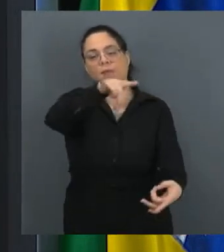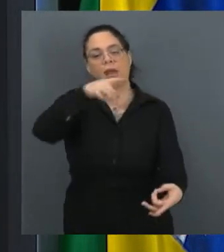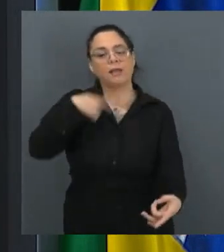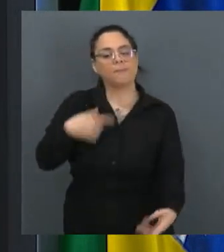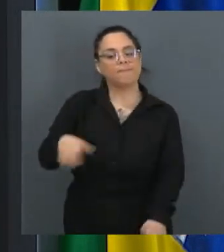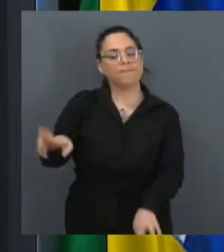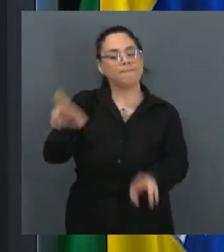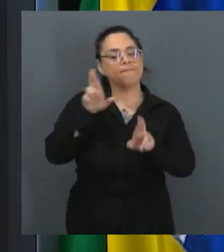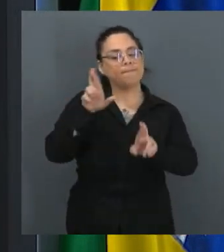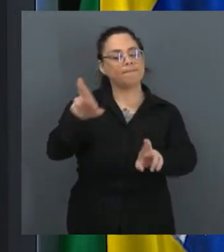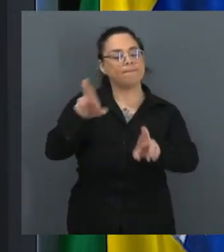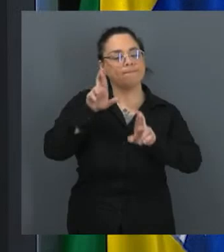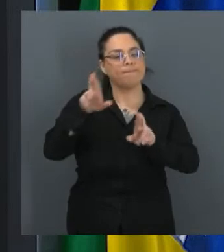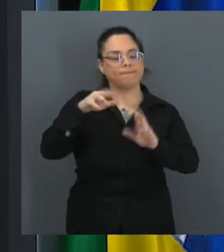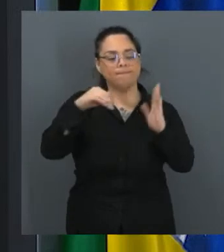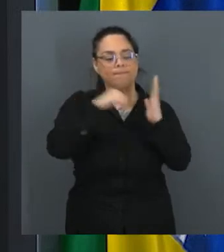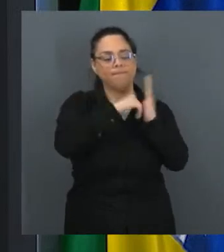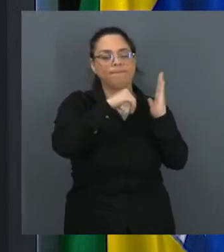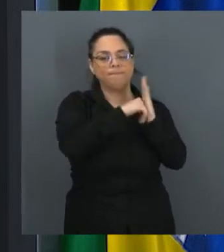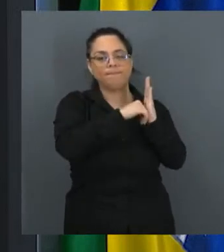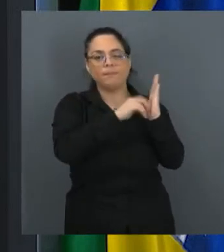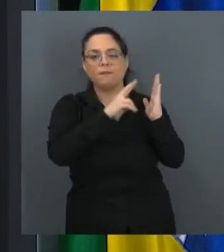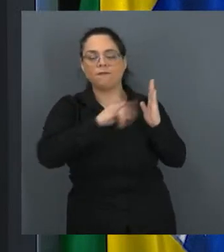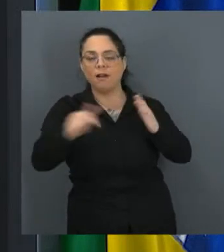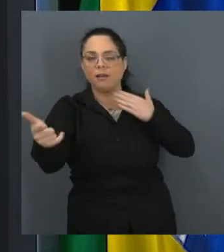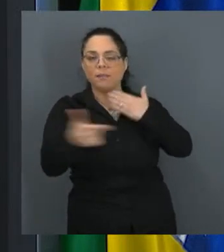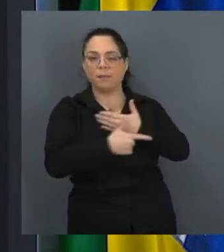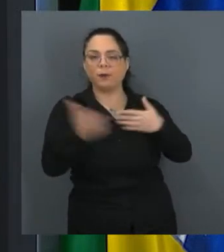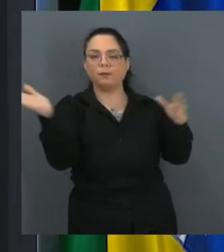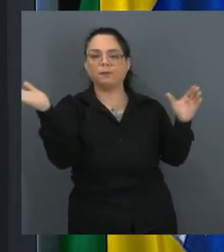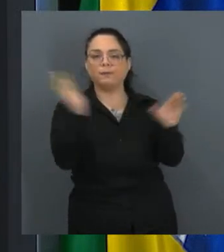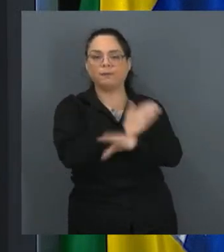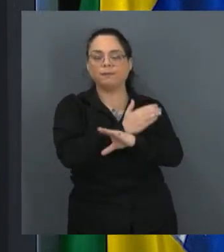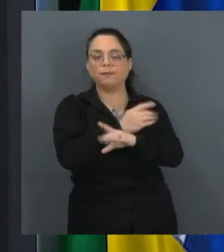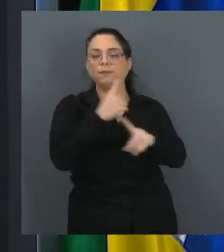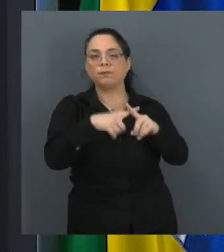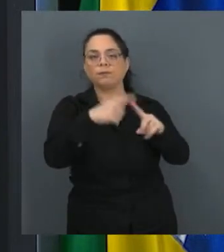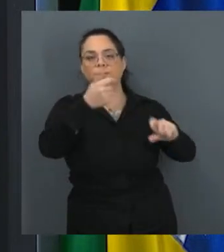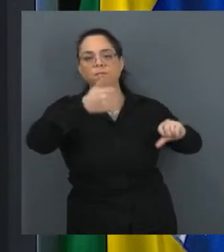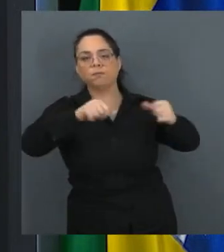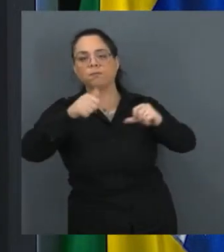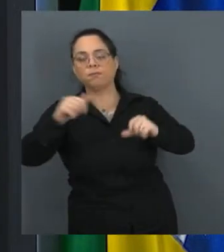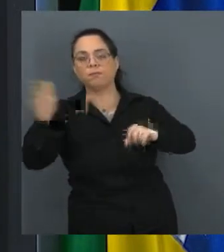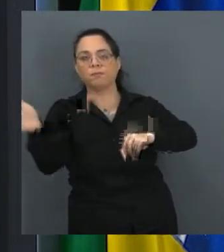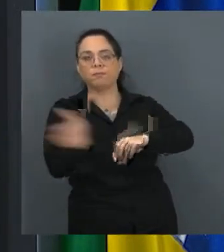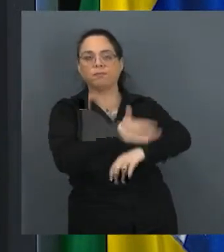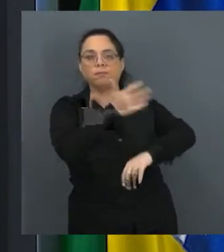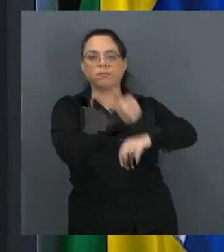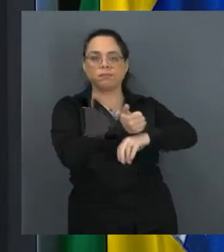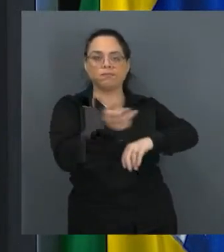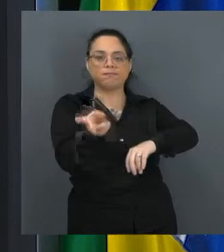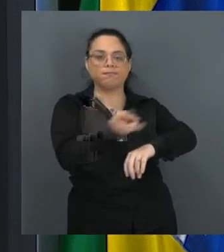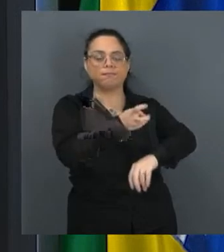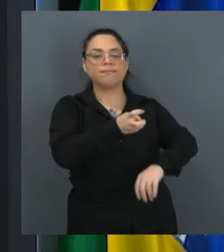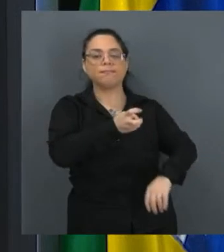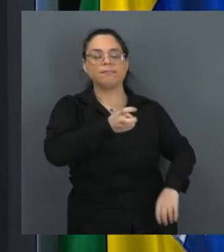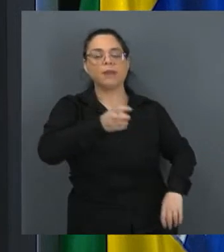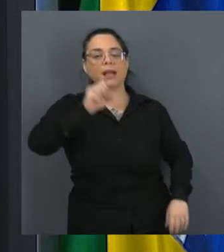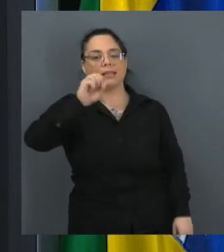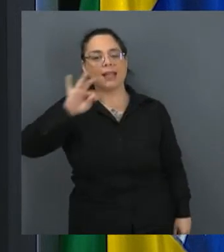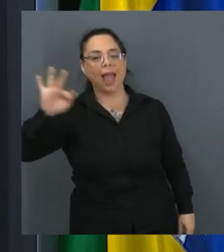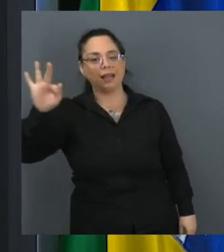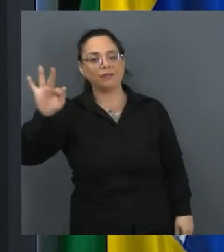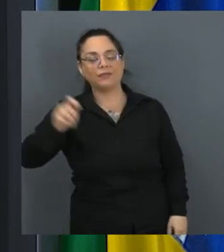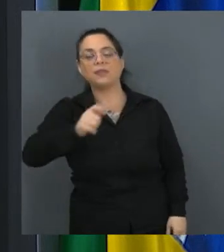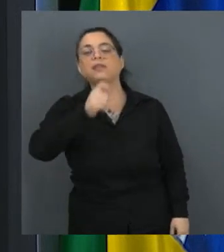vibrando, ela vai cumprir um dia o seu papel para analisar o pedido de impeachment de algum ministro do Supremo. Aí nós vamos